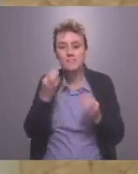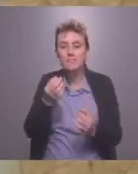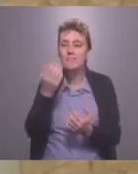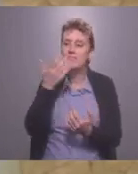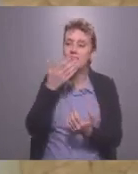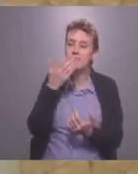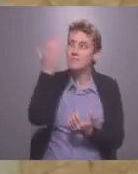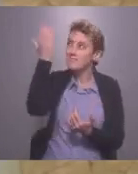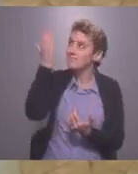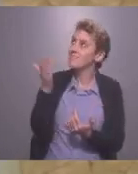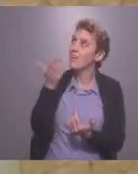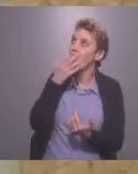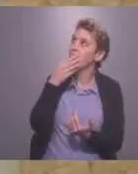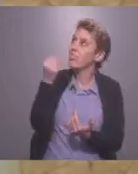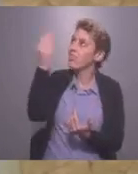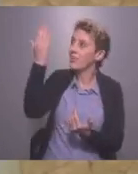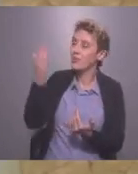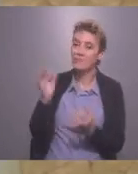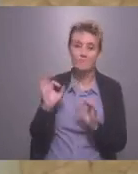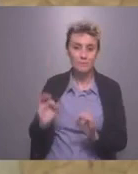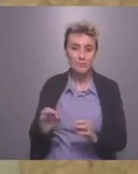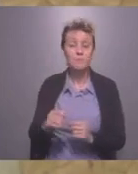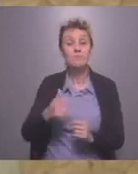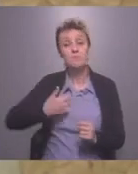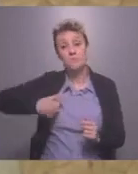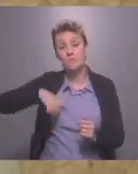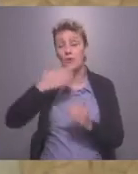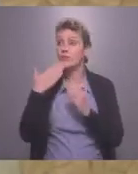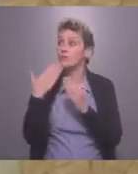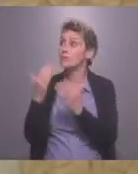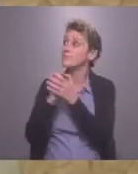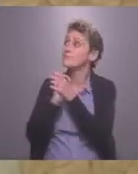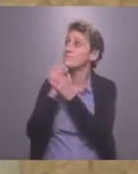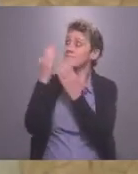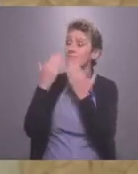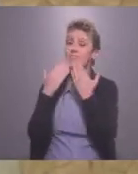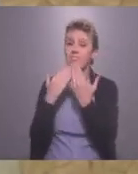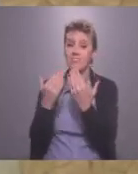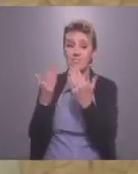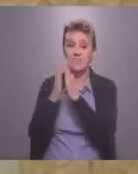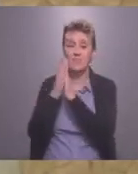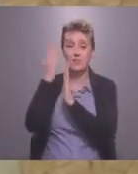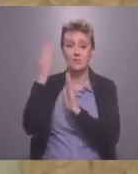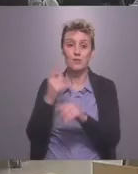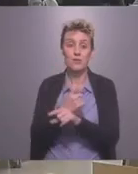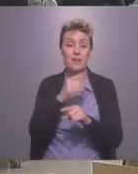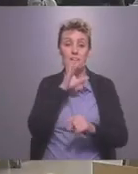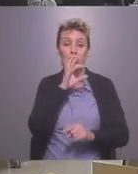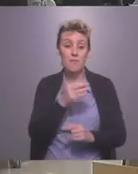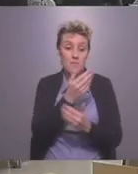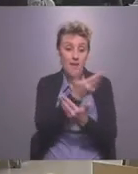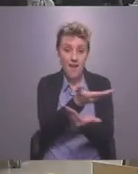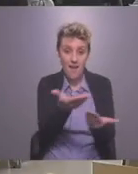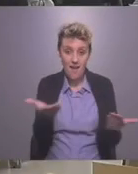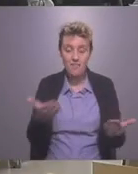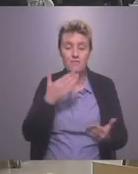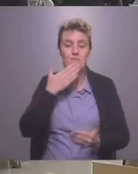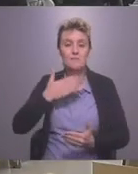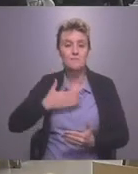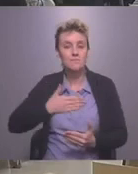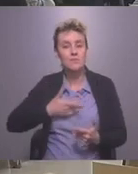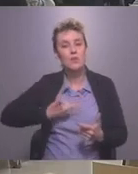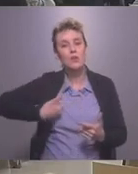ti. Damos-te graças, ó Deus, por nos dares nas famílias a possibilidade